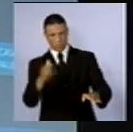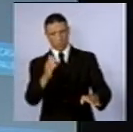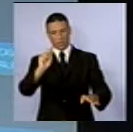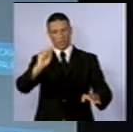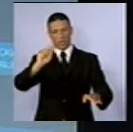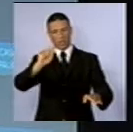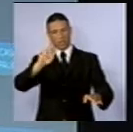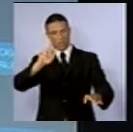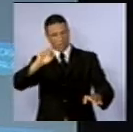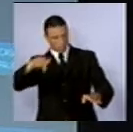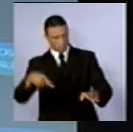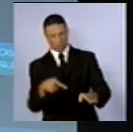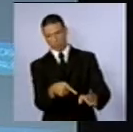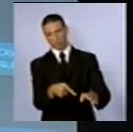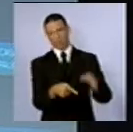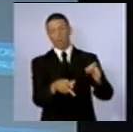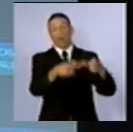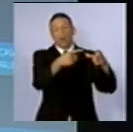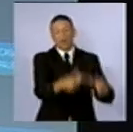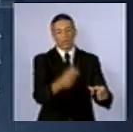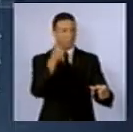bom ah